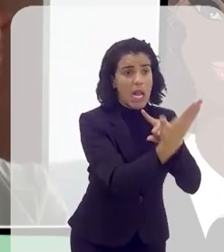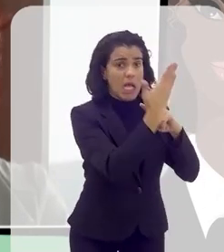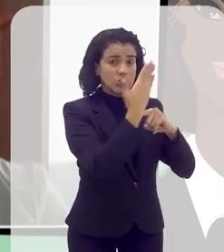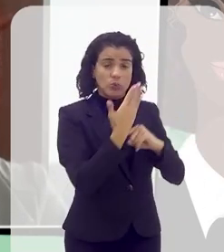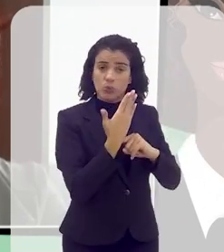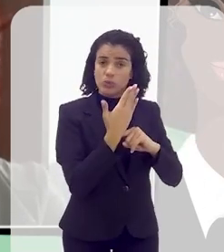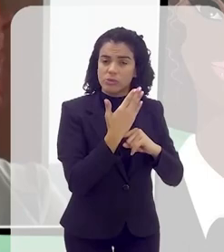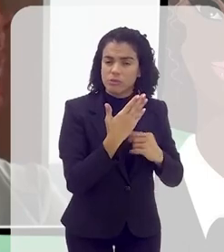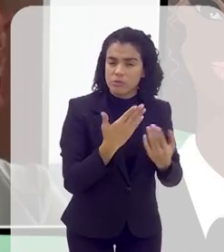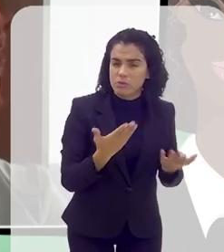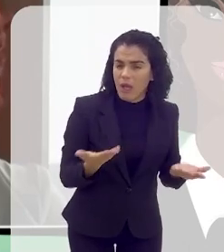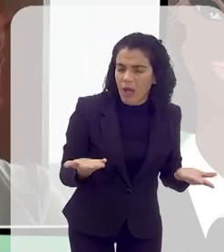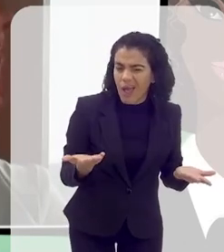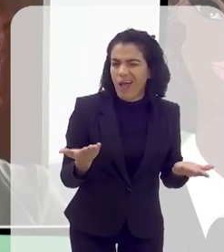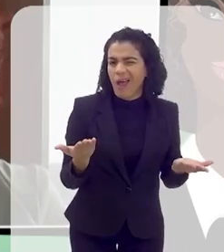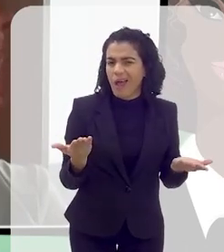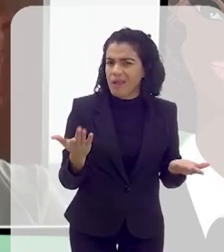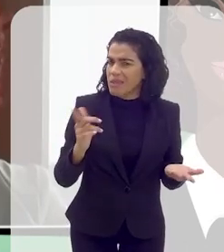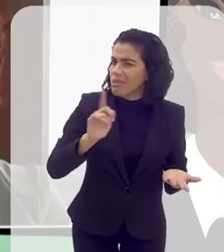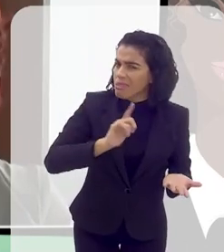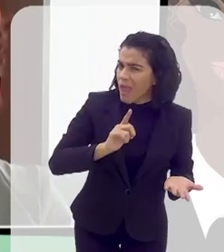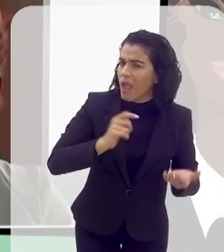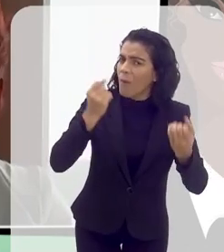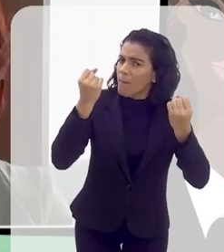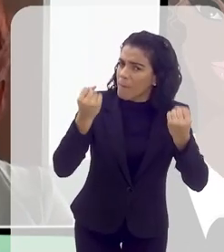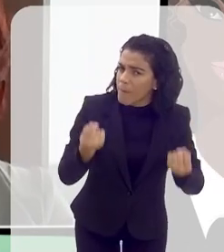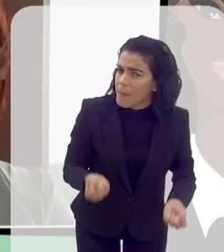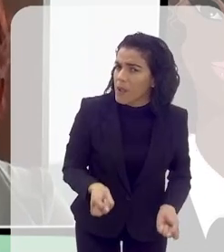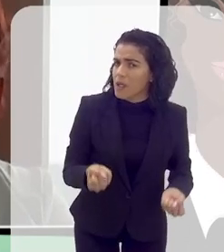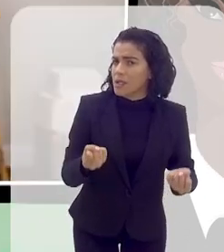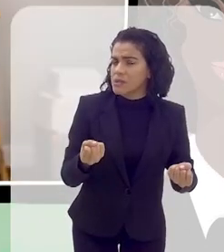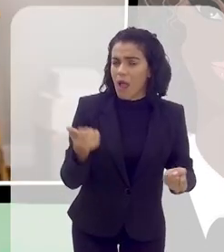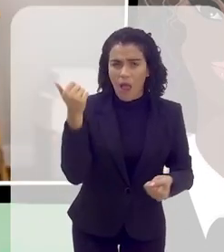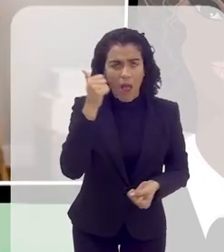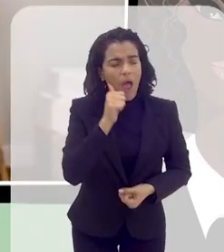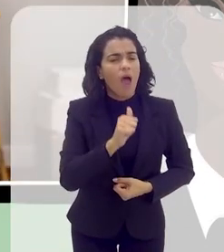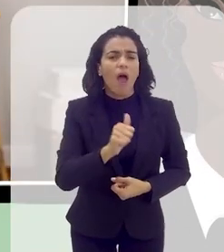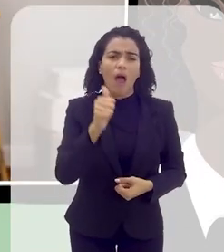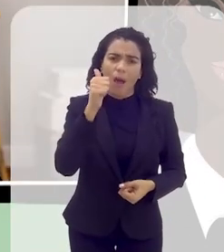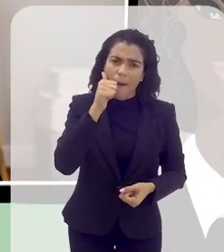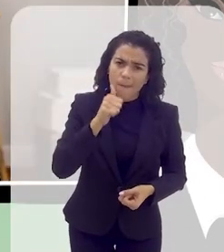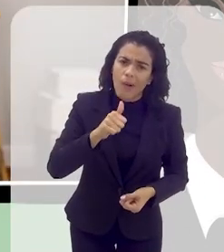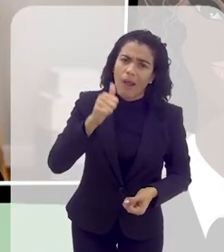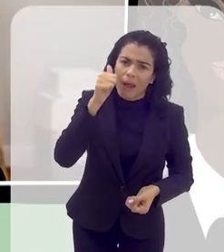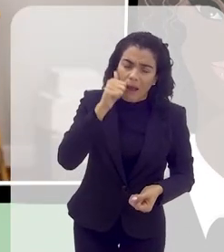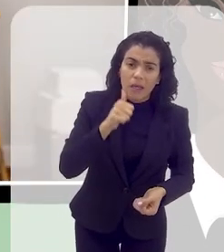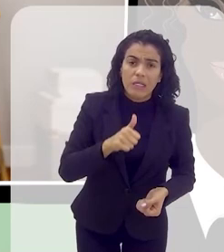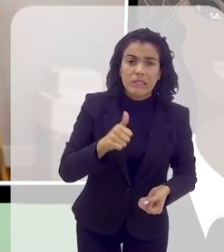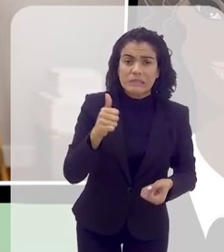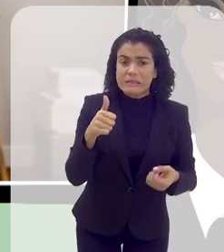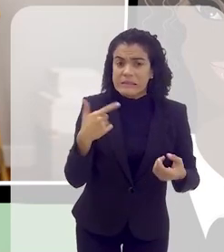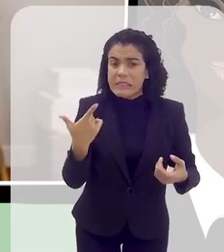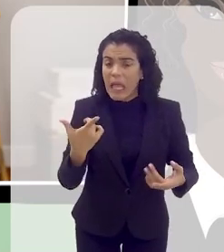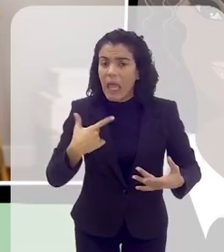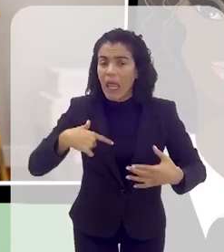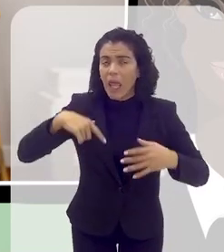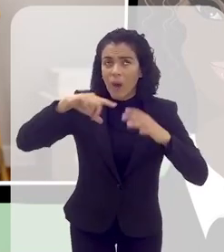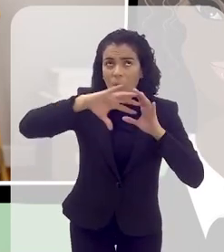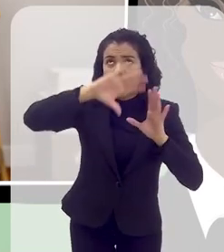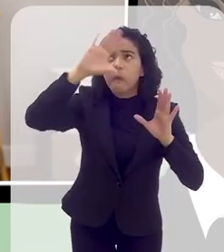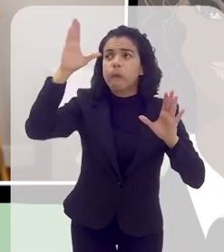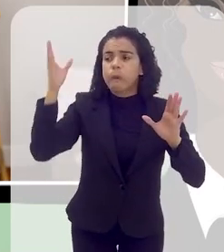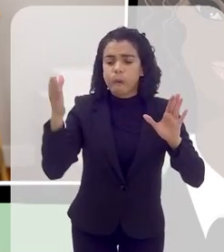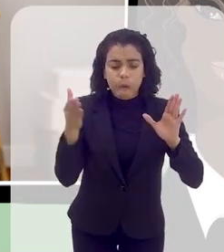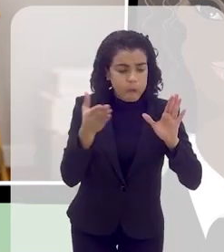te ajuda. Aí a gente já tem aquele peso que a mulher tem aquela aura